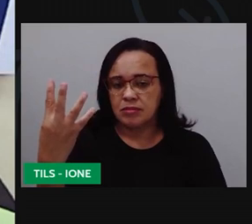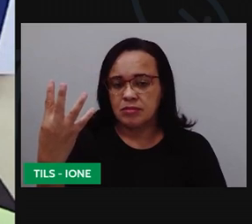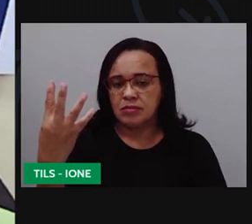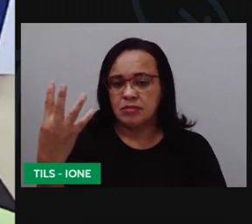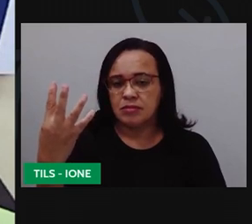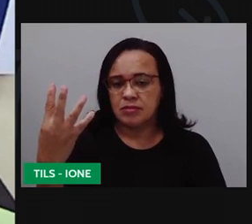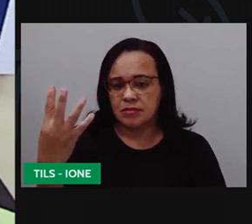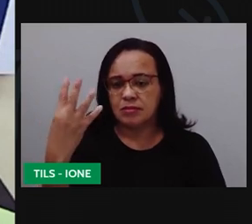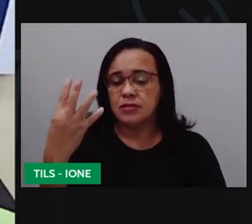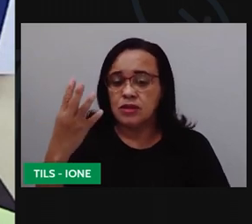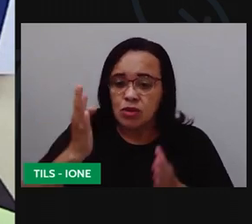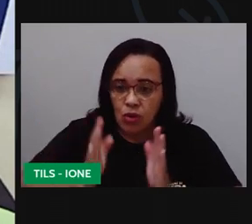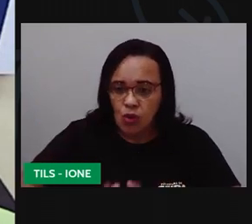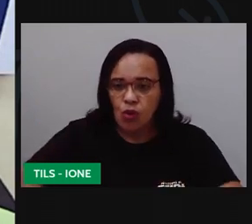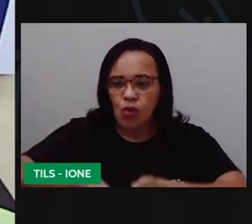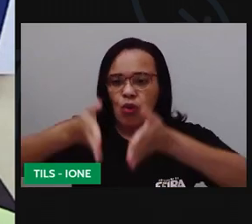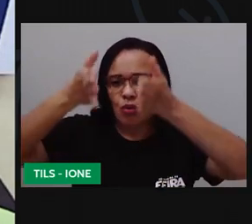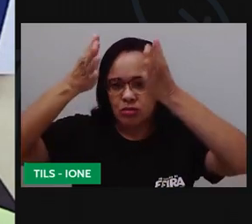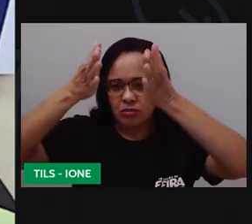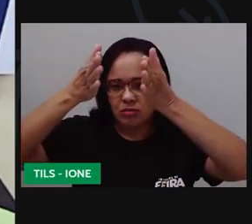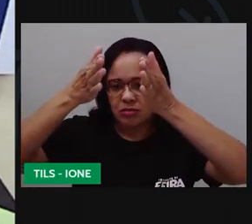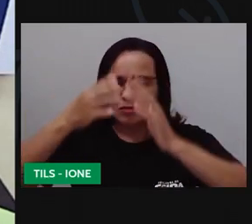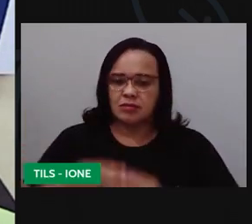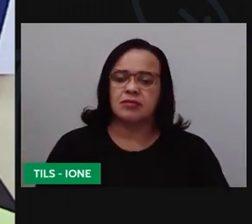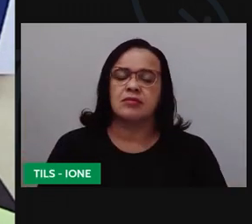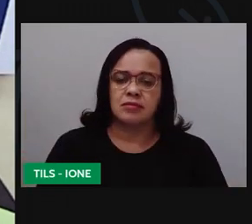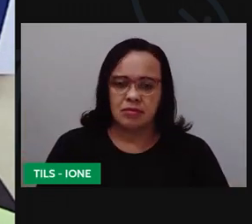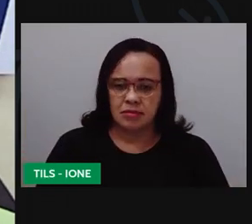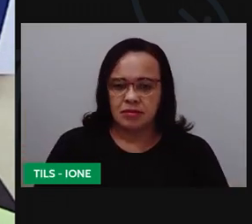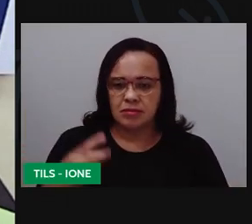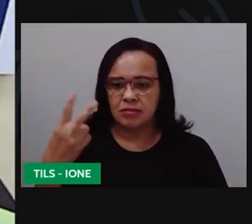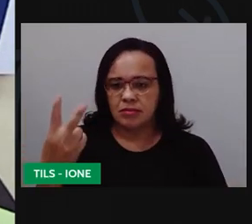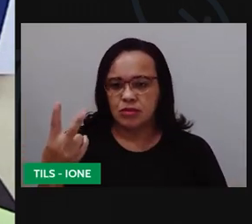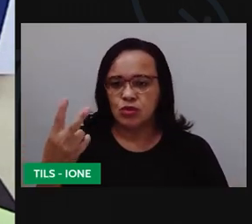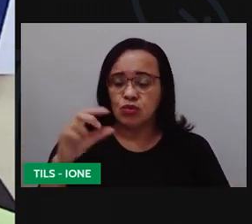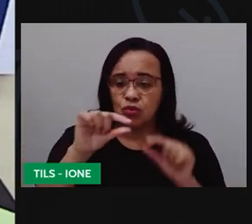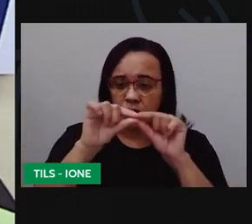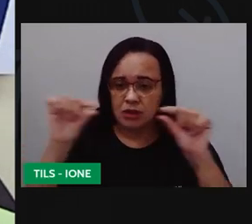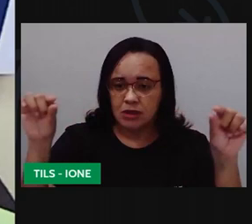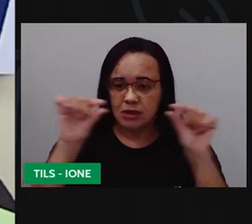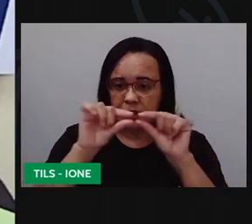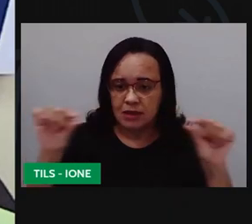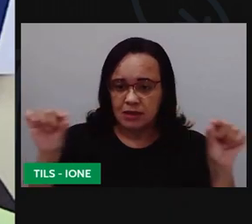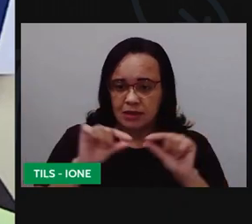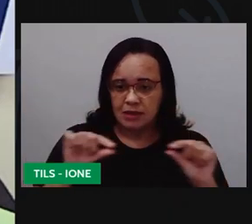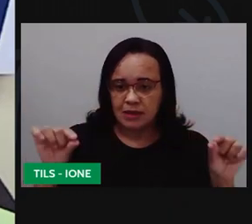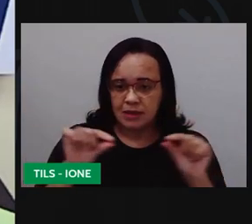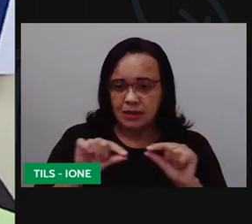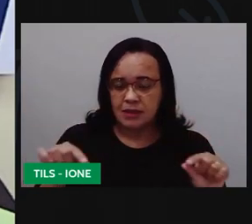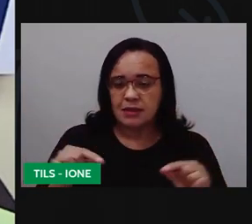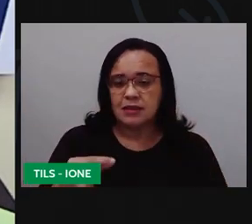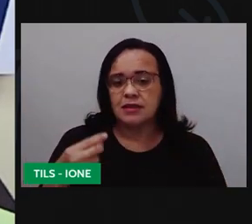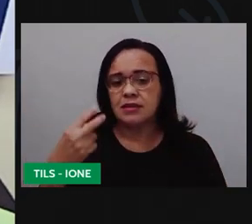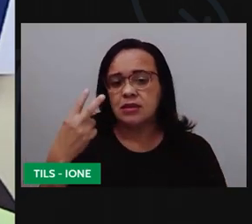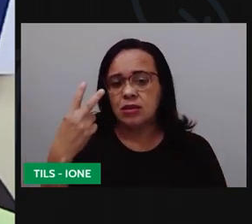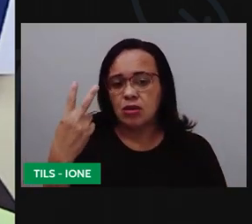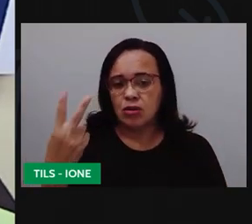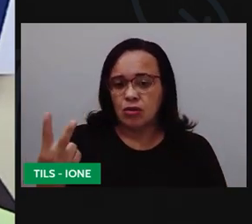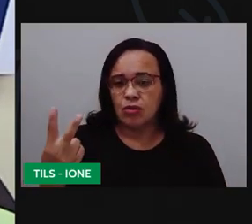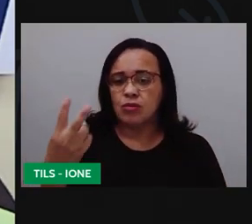quatro. Quatro colunas. Então, eu vou fazer o quê? Ó? Duas linhas, então, dois. Quantas vezes?